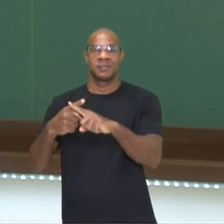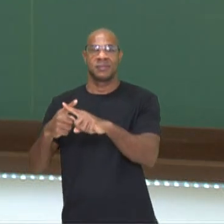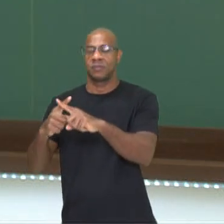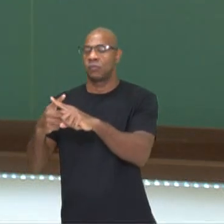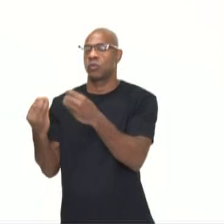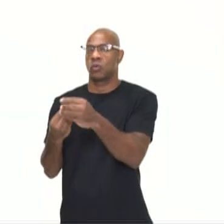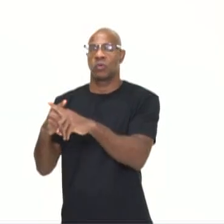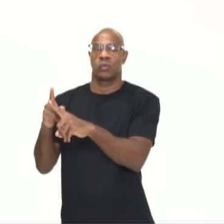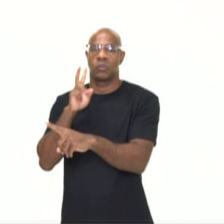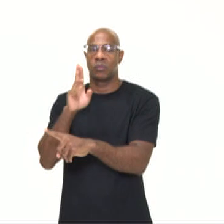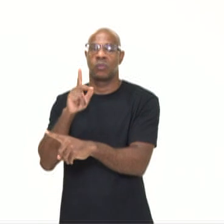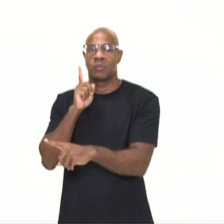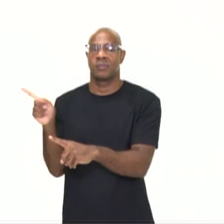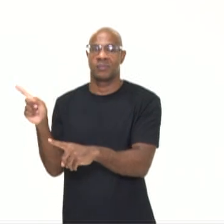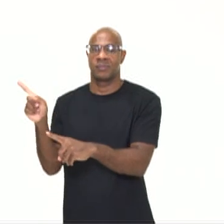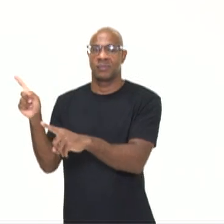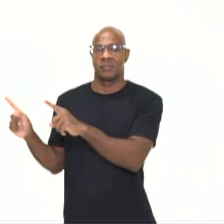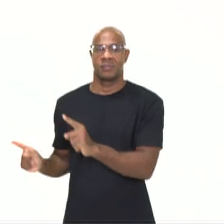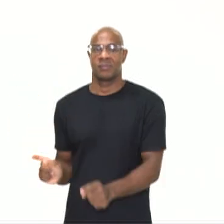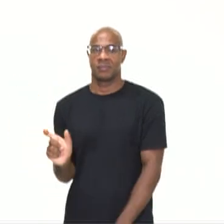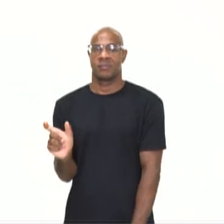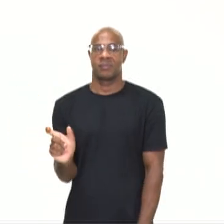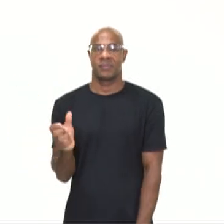0,0625 vezes 100 é uma taxa de